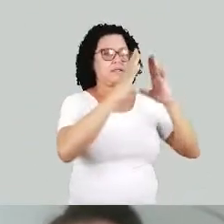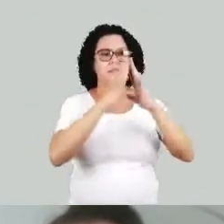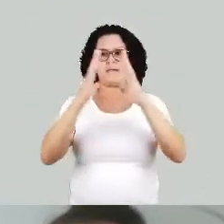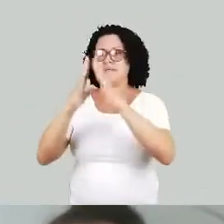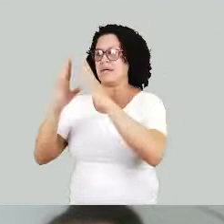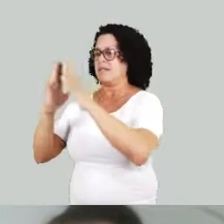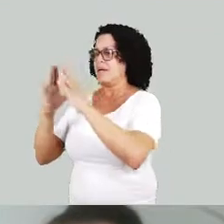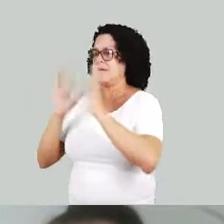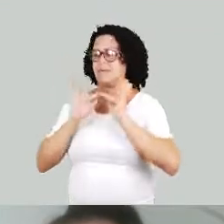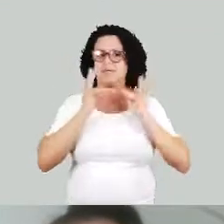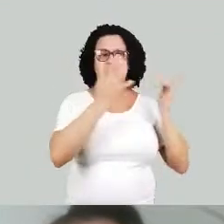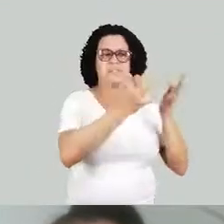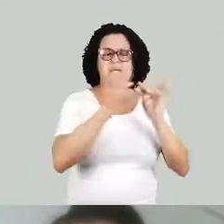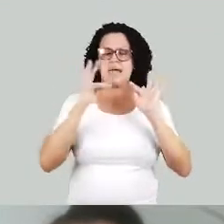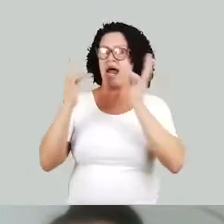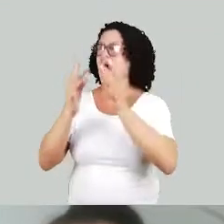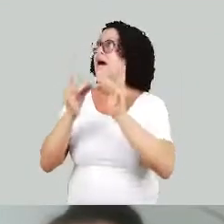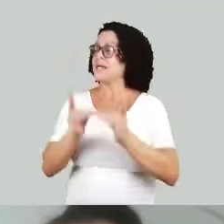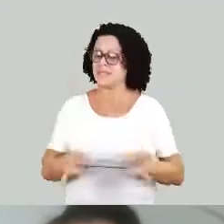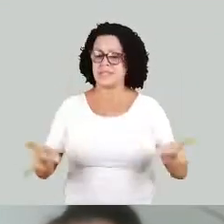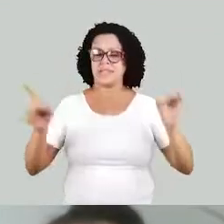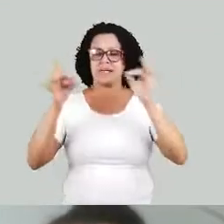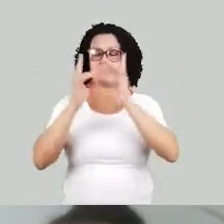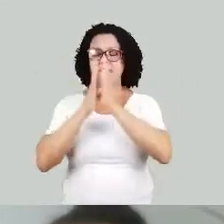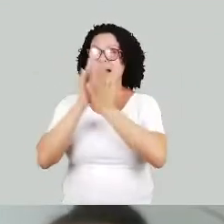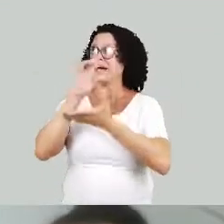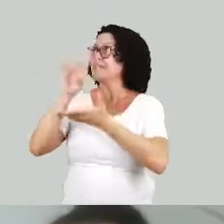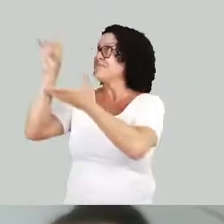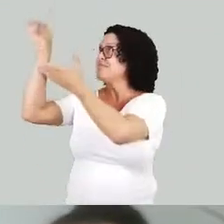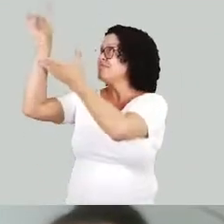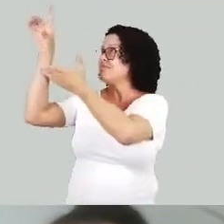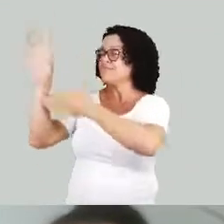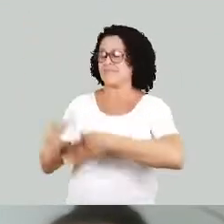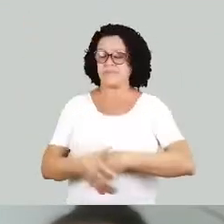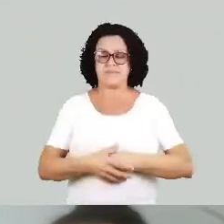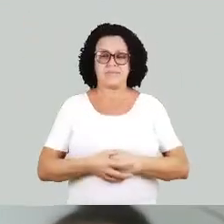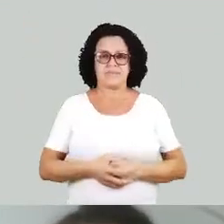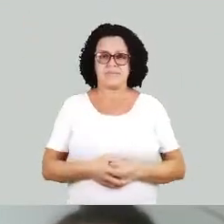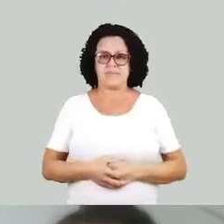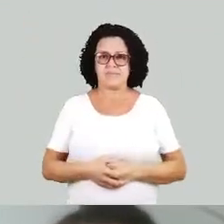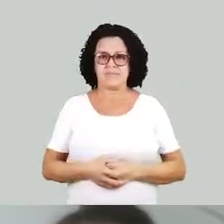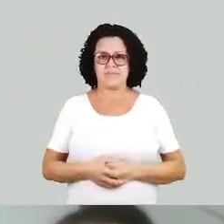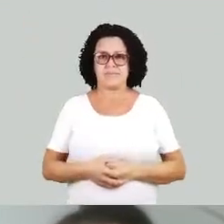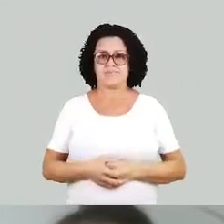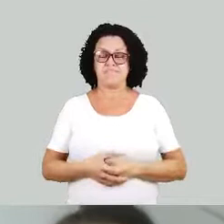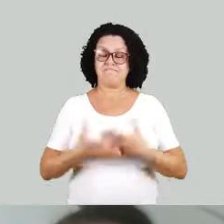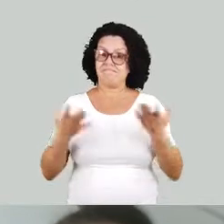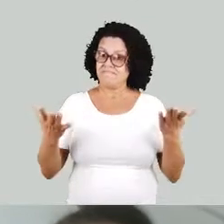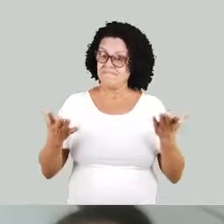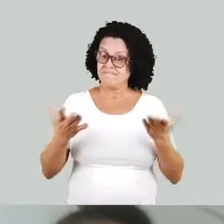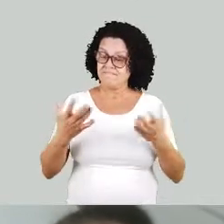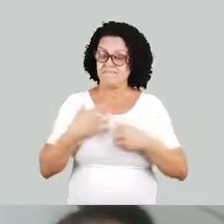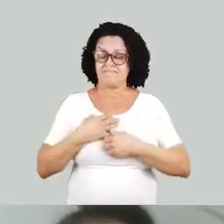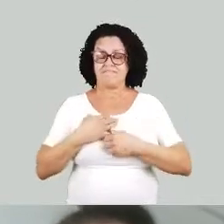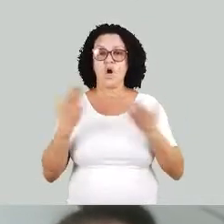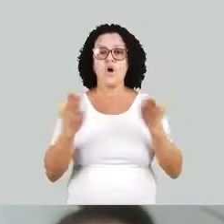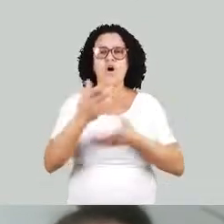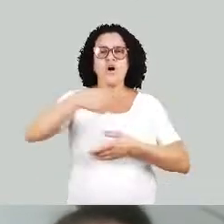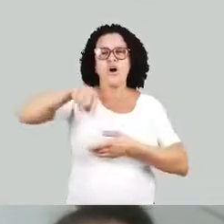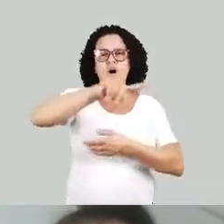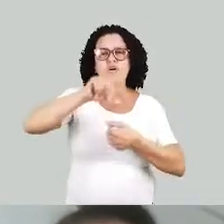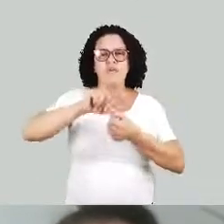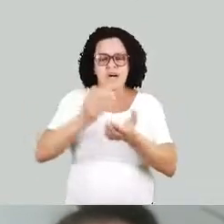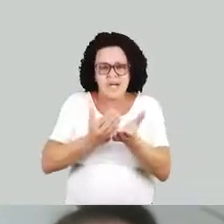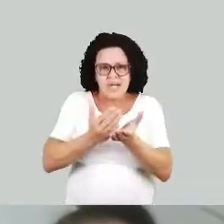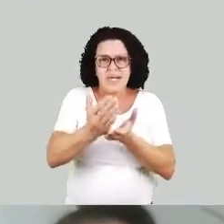nossos familiares. Que assim seja, graças a Deus. Bem, meus irmãos, hoje nós